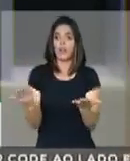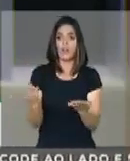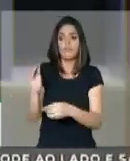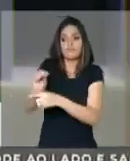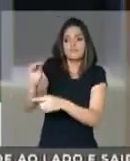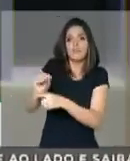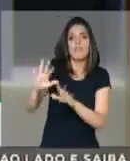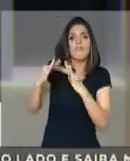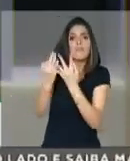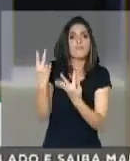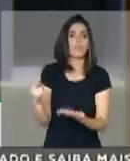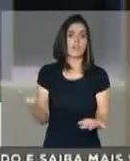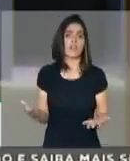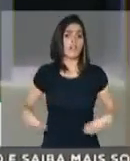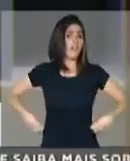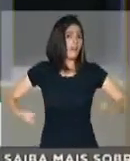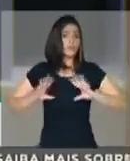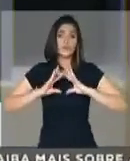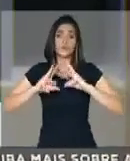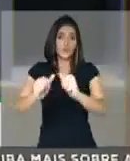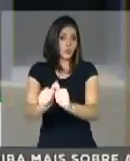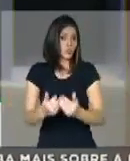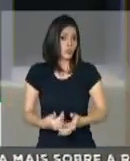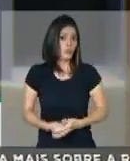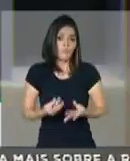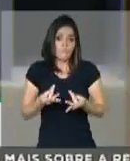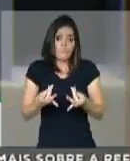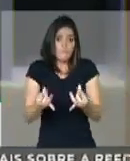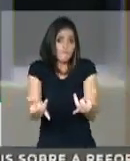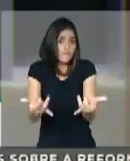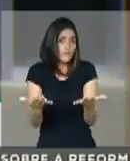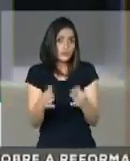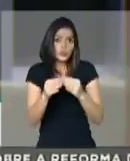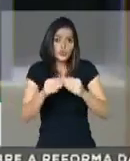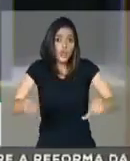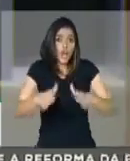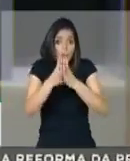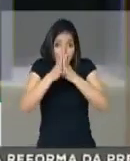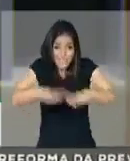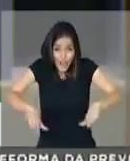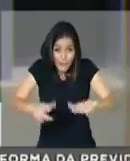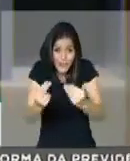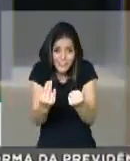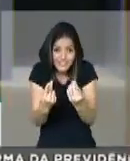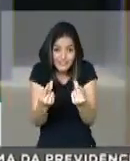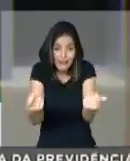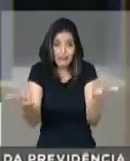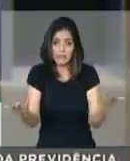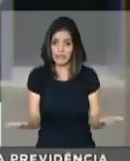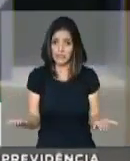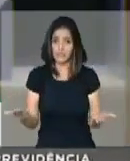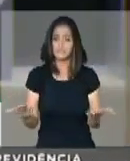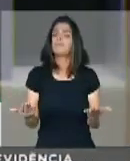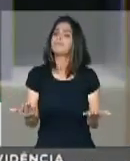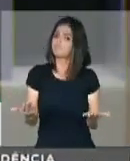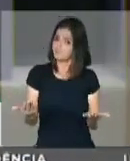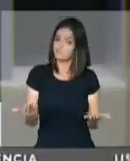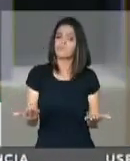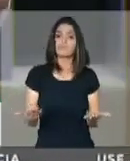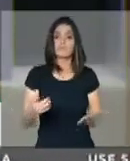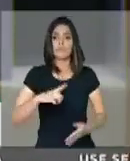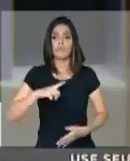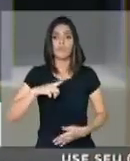sua família. Vou finalizar, senhor presidente, dizendo que existem, sem dúvida